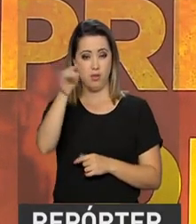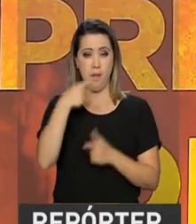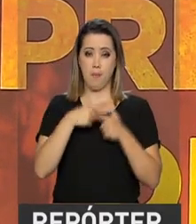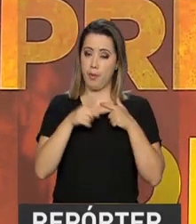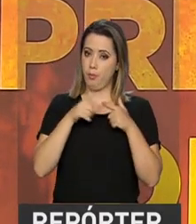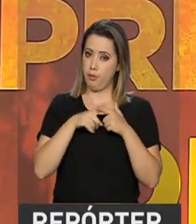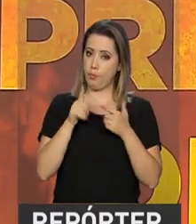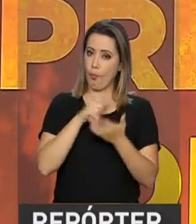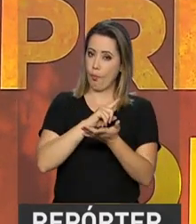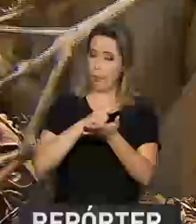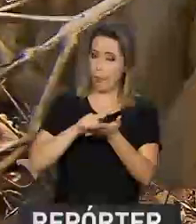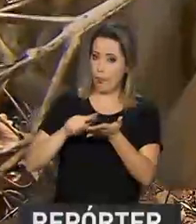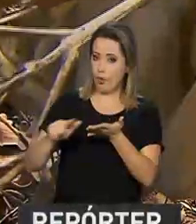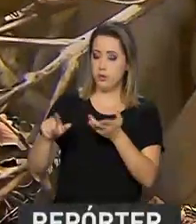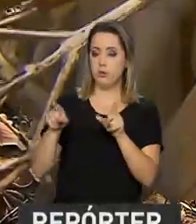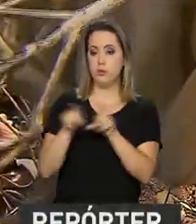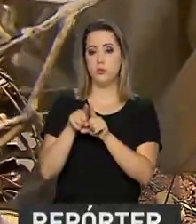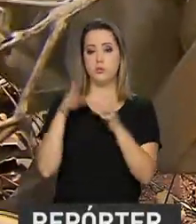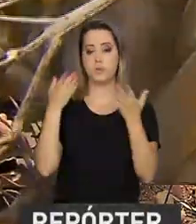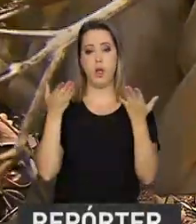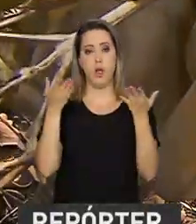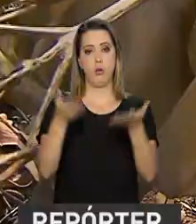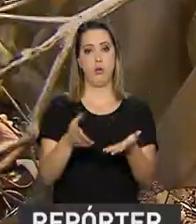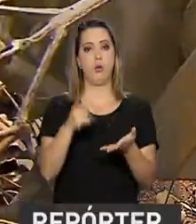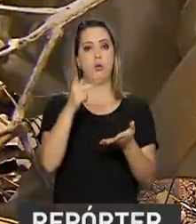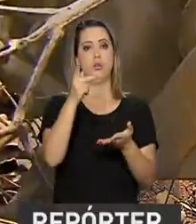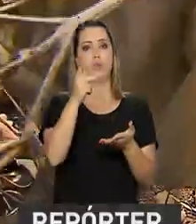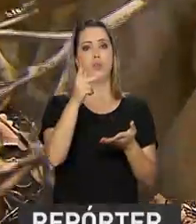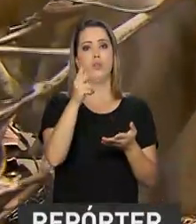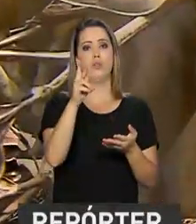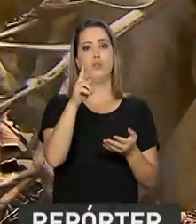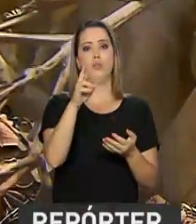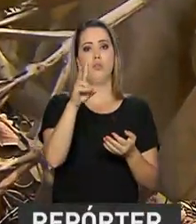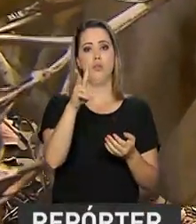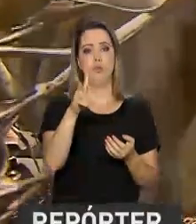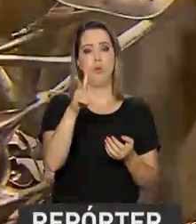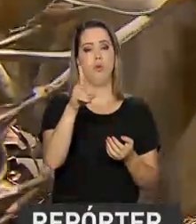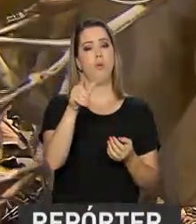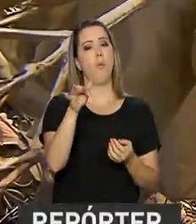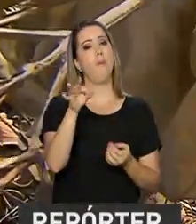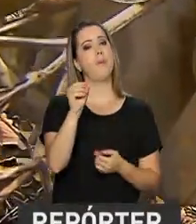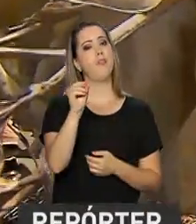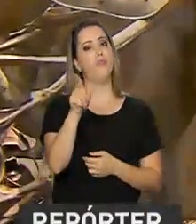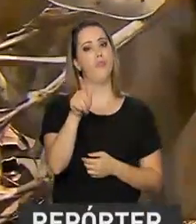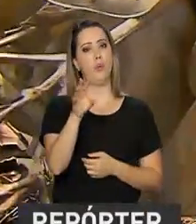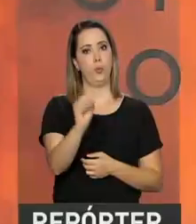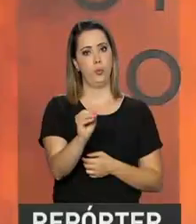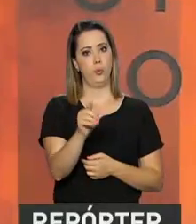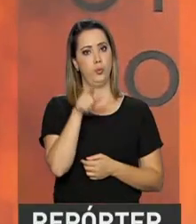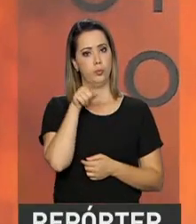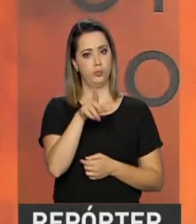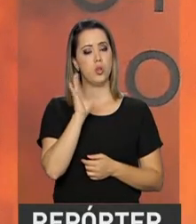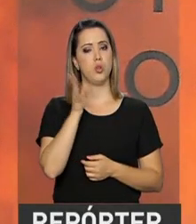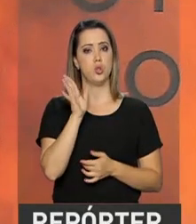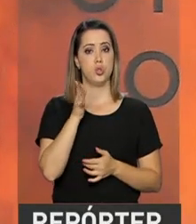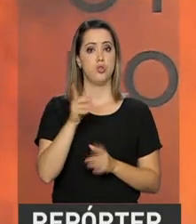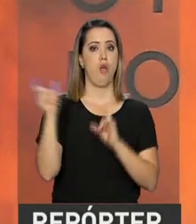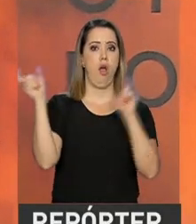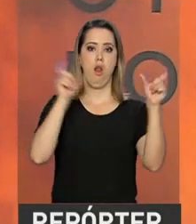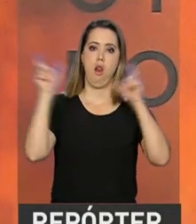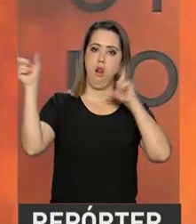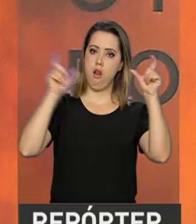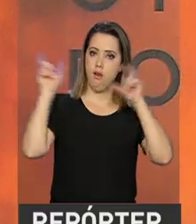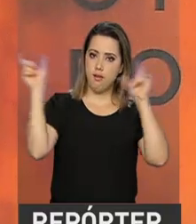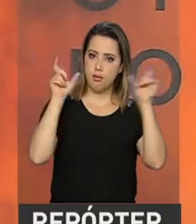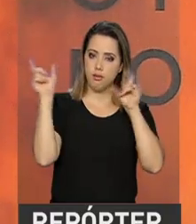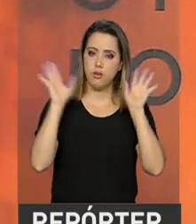causa da seca prolongada o centro Nacional de prevenção e combate aos incêndios o prv fogo já acendeu o sinal